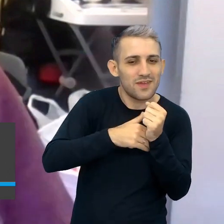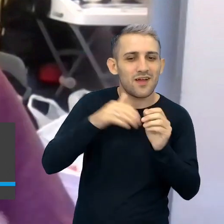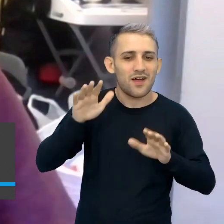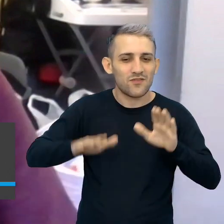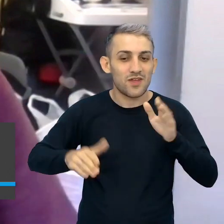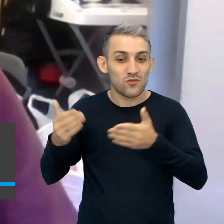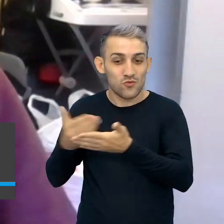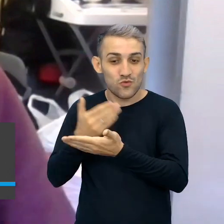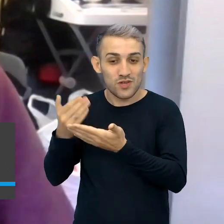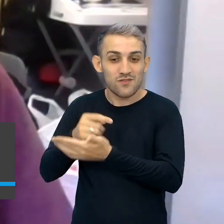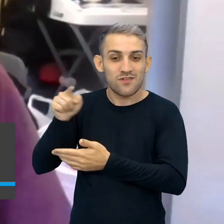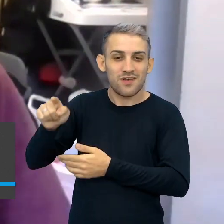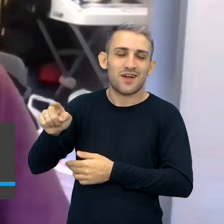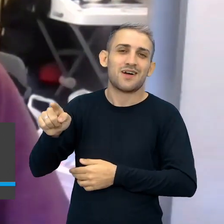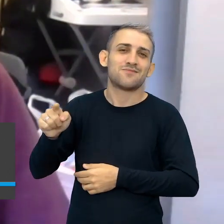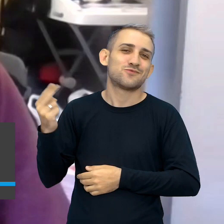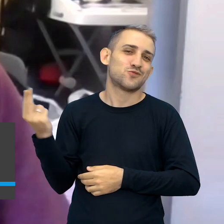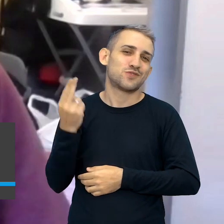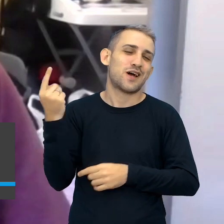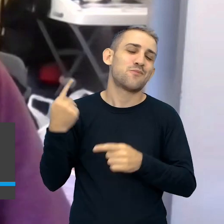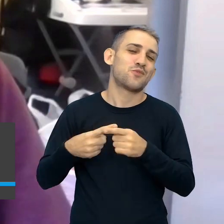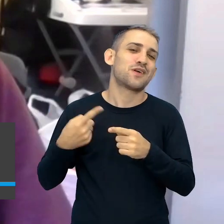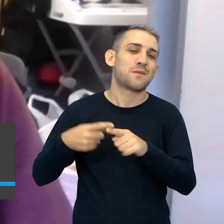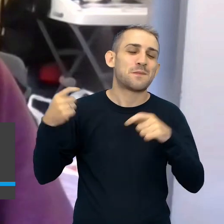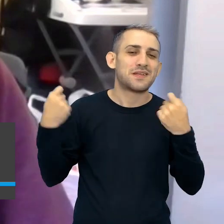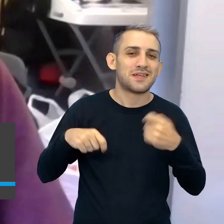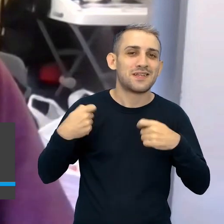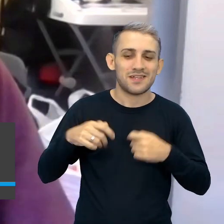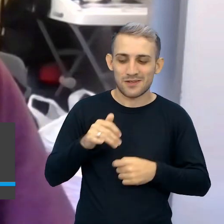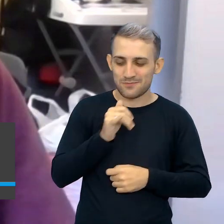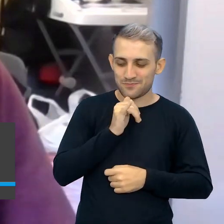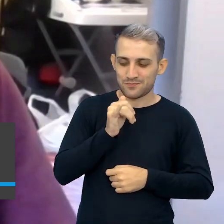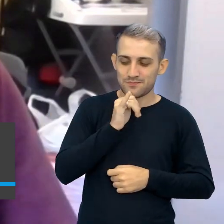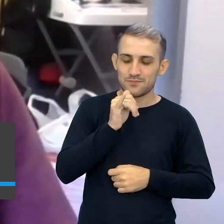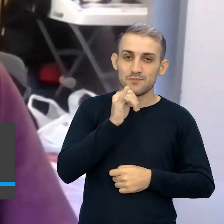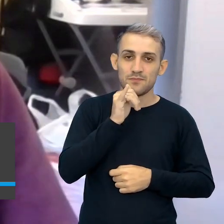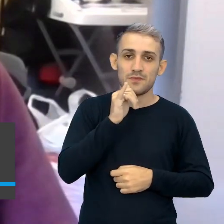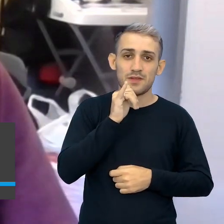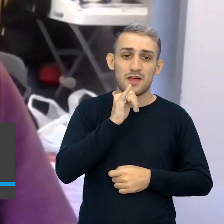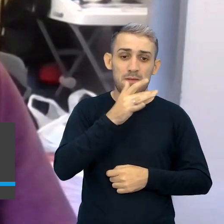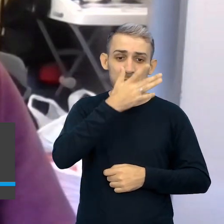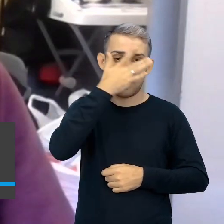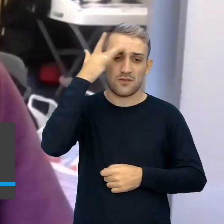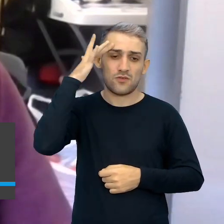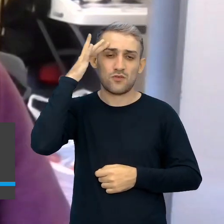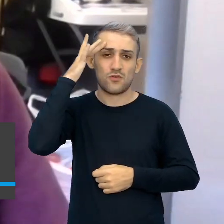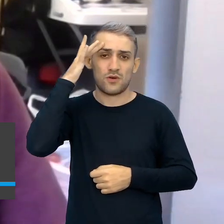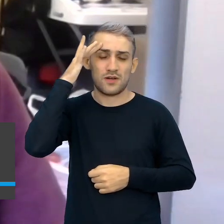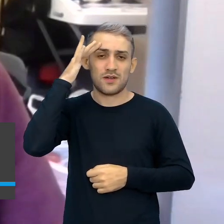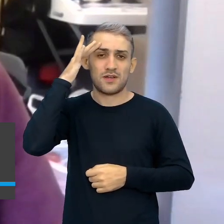livro o autor não pudesse, porque precisaria, à medida que a pessoa, né, a espectadora,